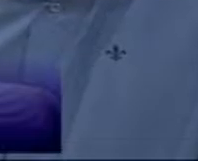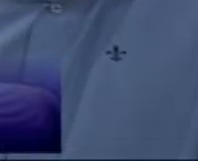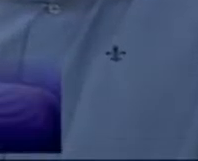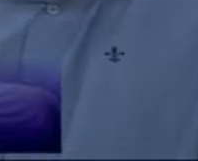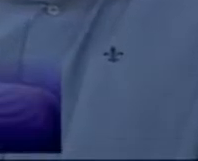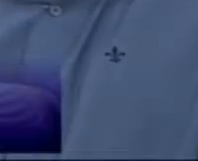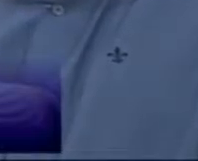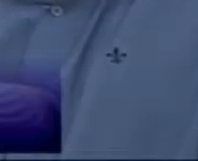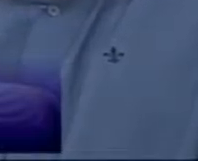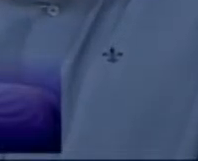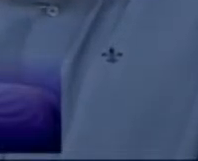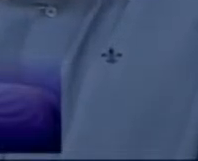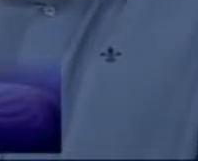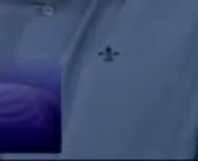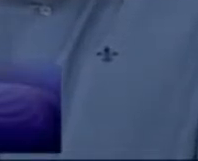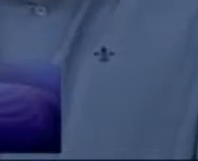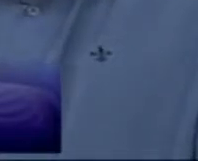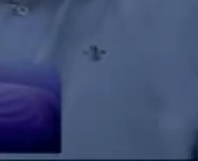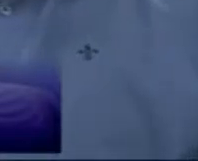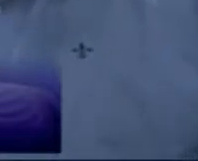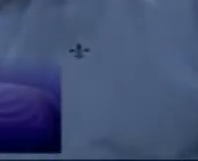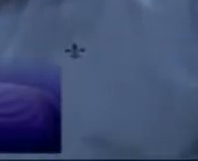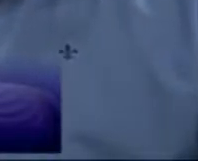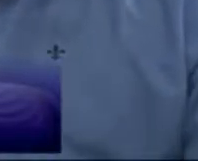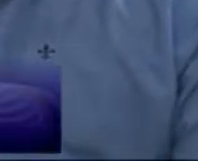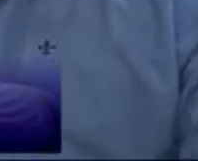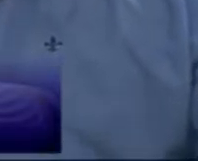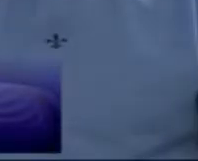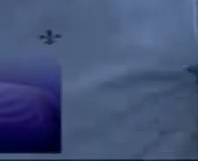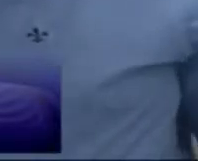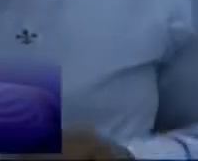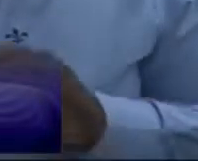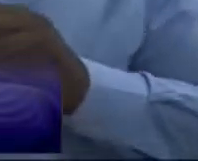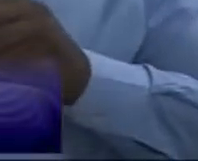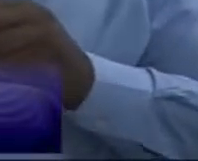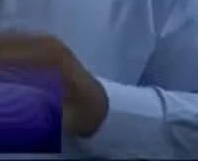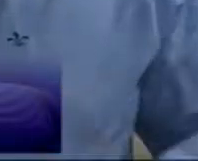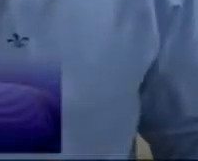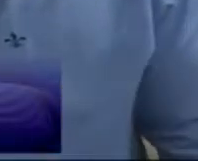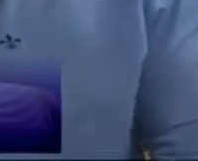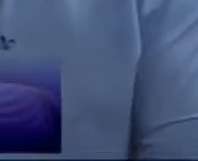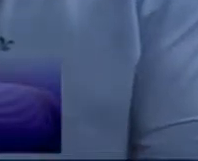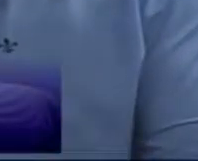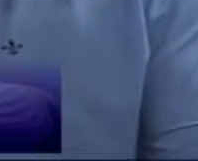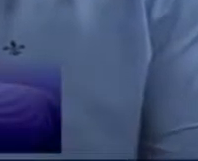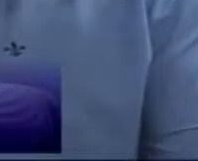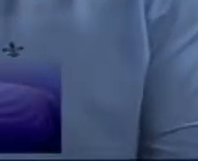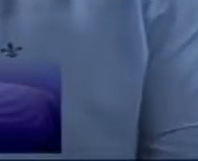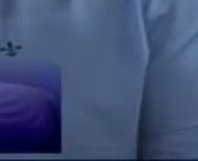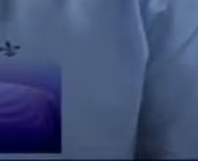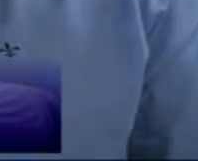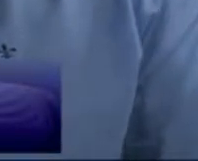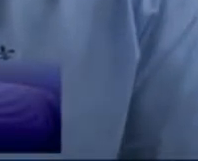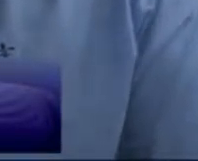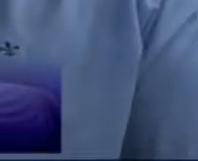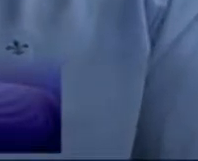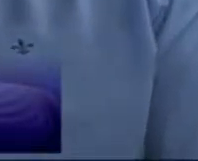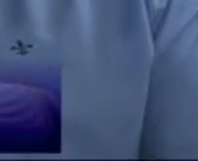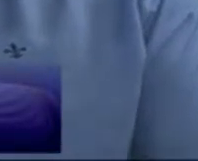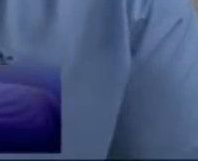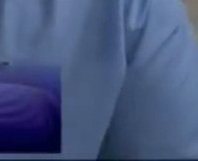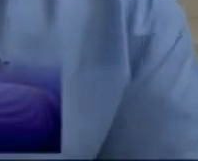tinham capacidades de apresentar audiências públicas. Vendo a